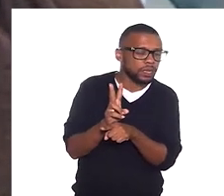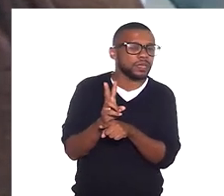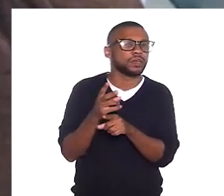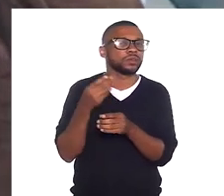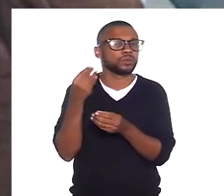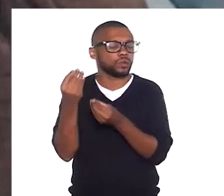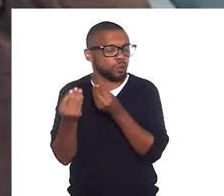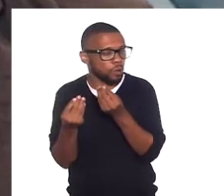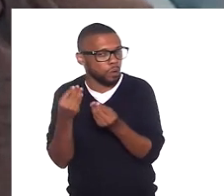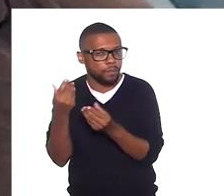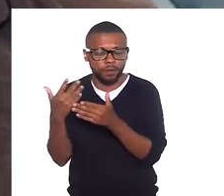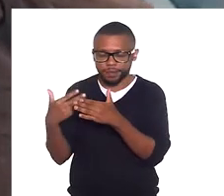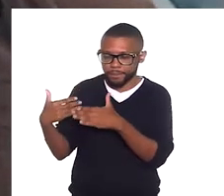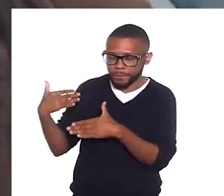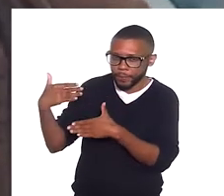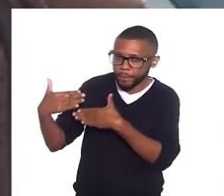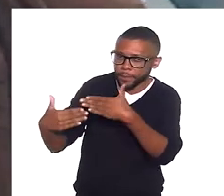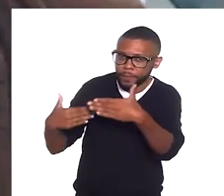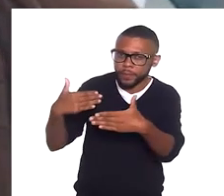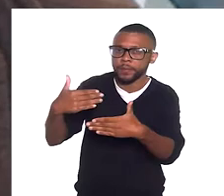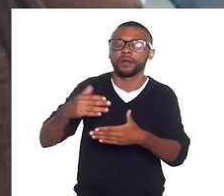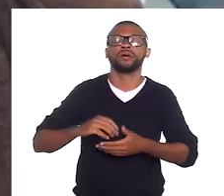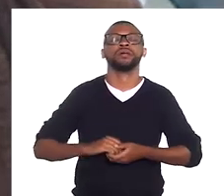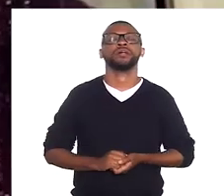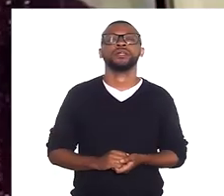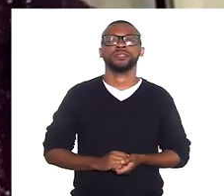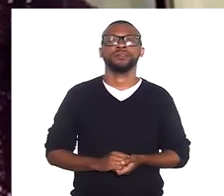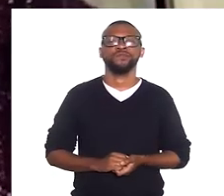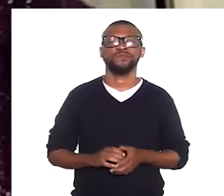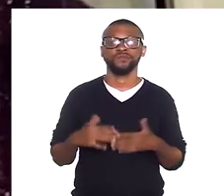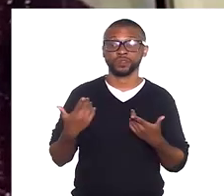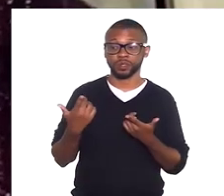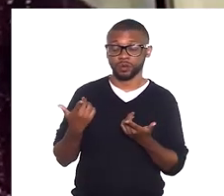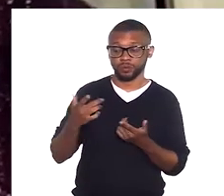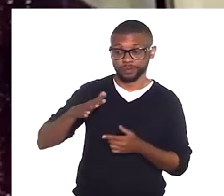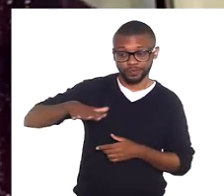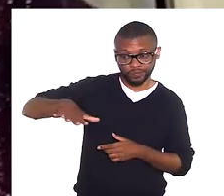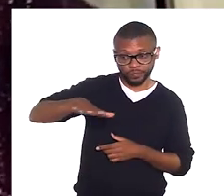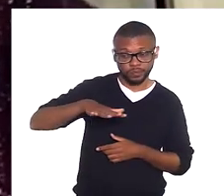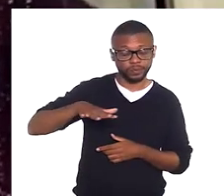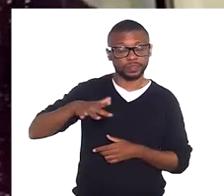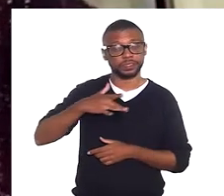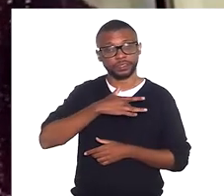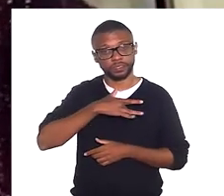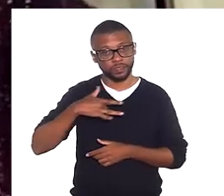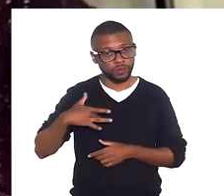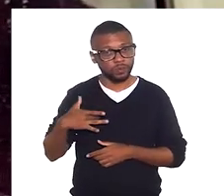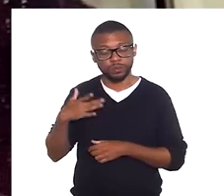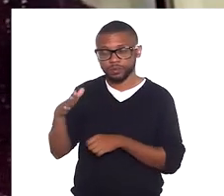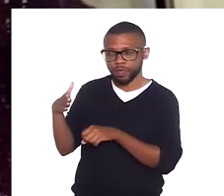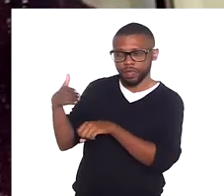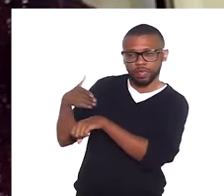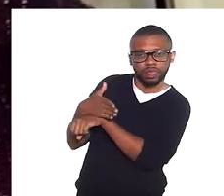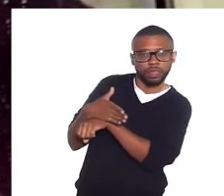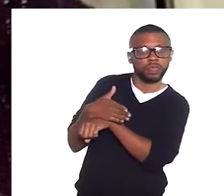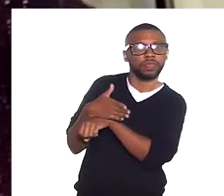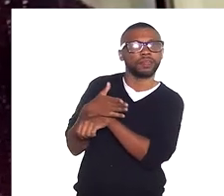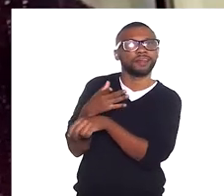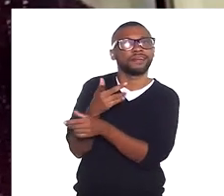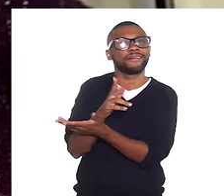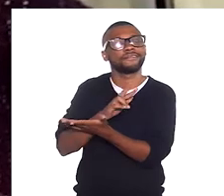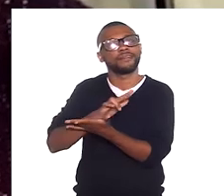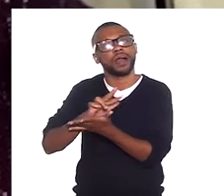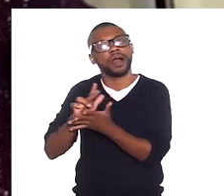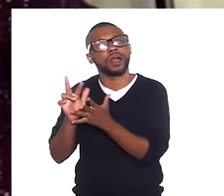atendimento, enfim, como é que isso se processa? Bem, o serviço de saúde é uma grande porta de entrada para